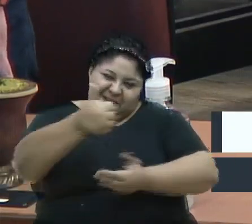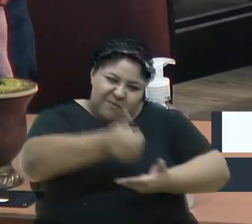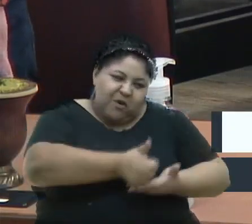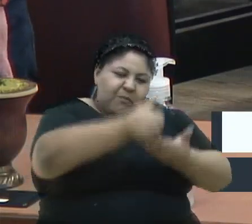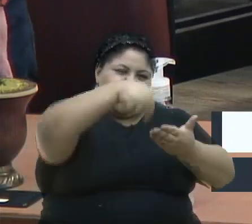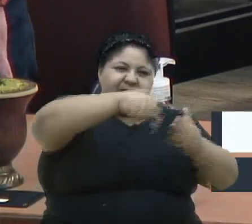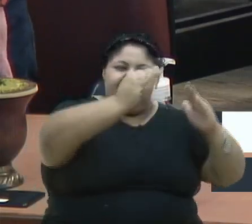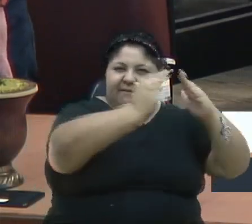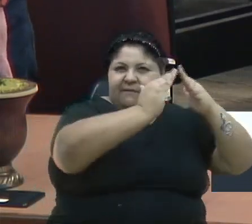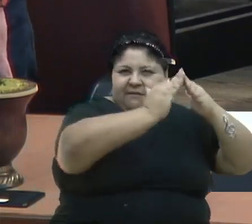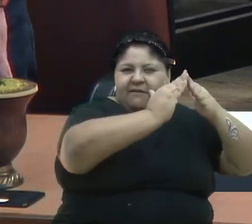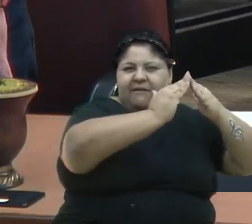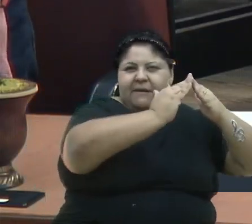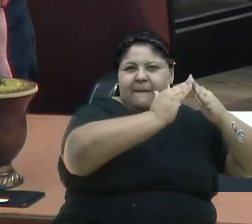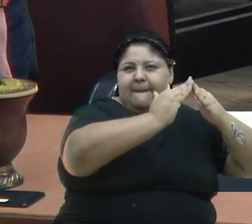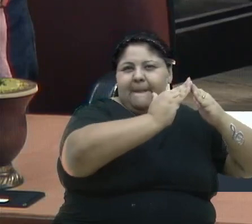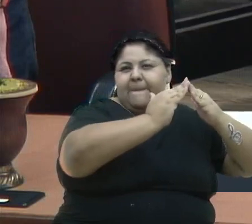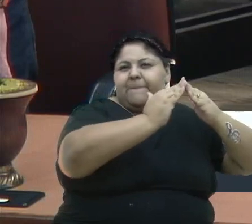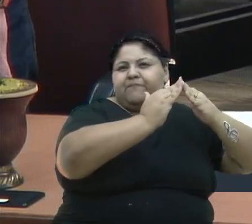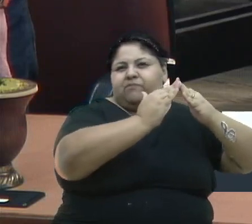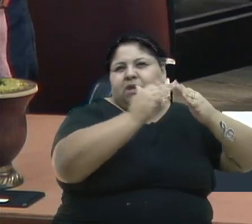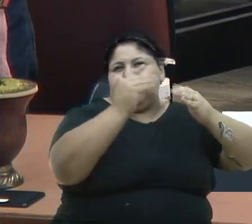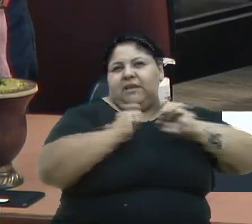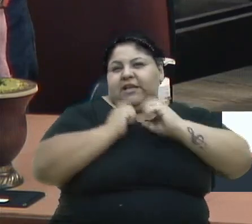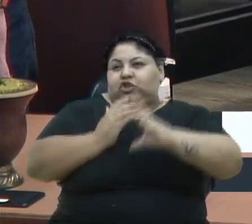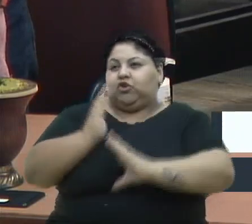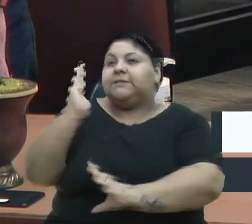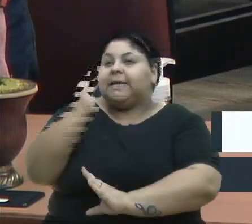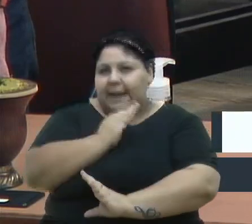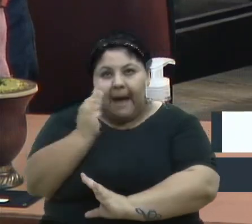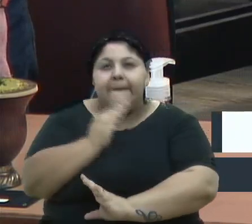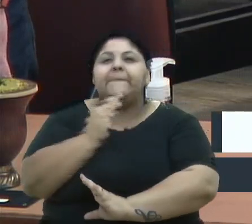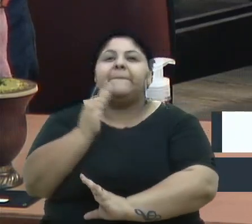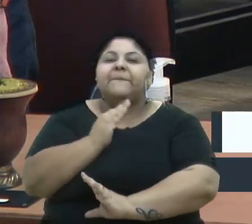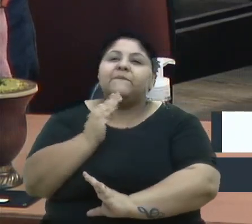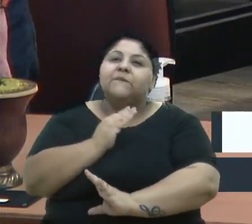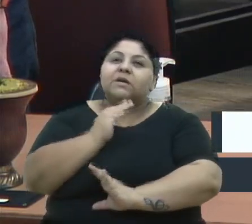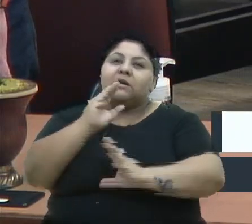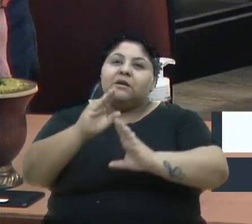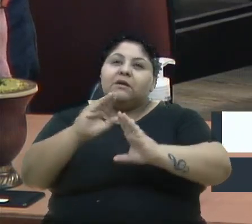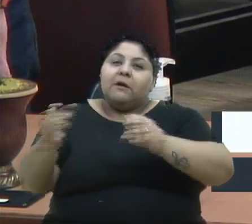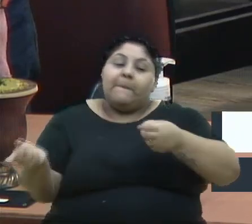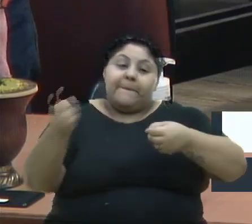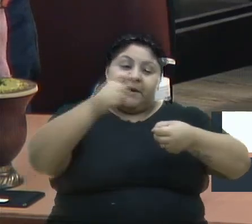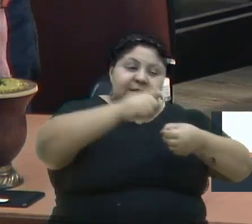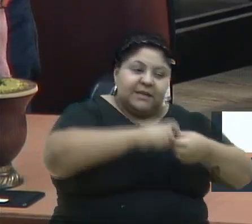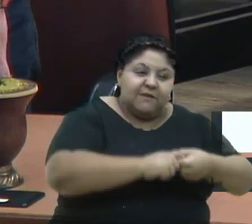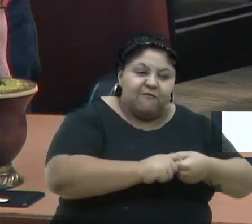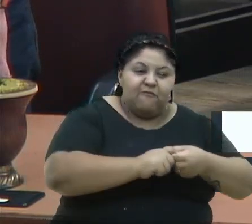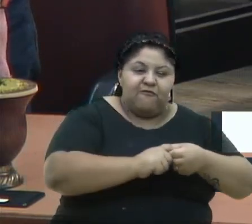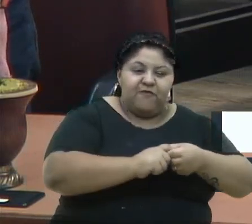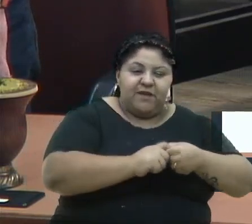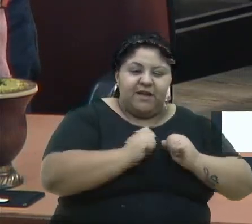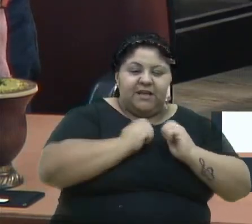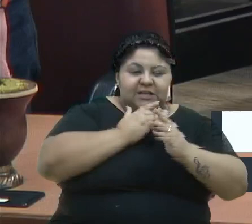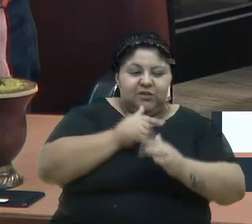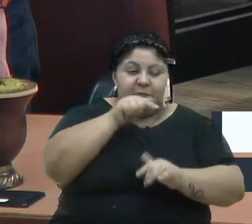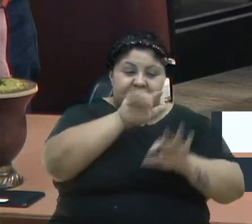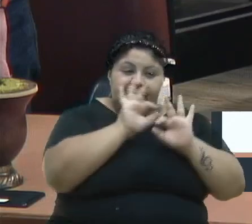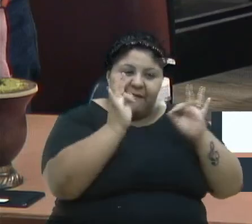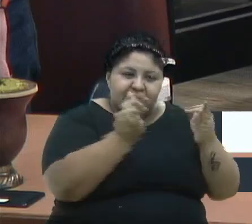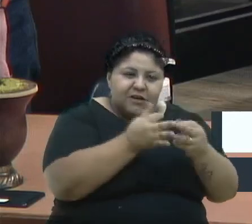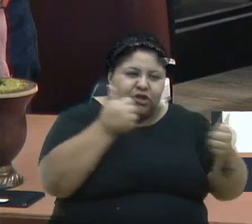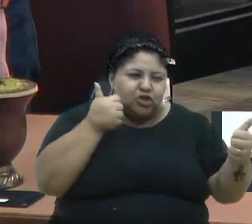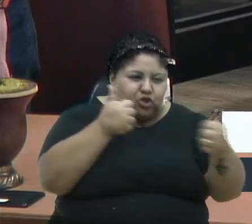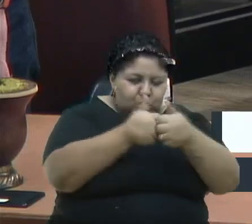de situações rápidas como essa, para devolver a dignidade para aquela família. Estamos juntos, parabéns